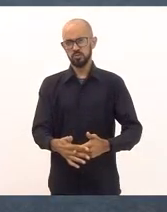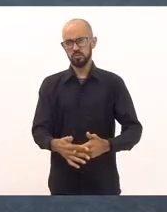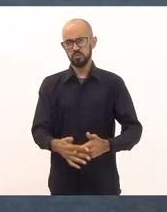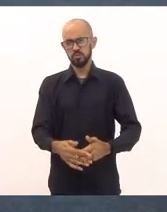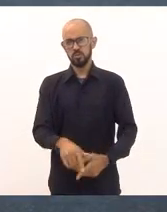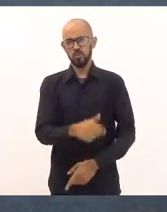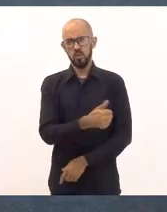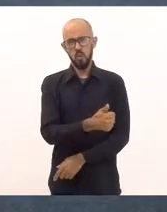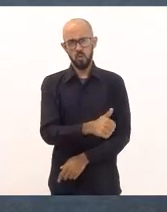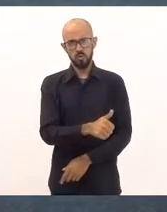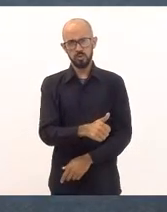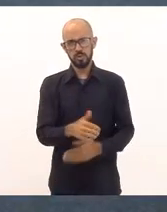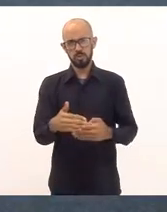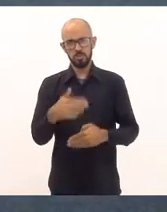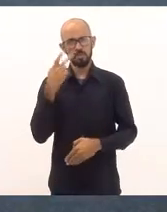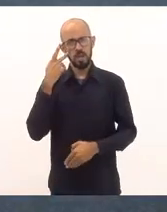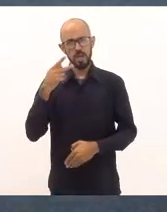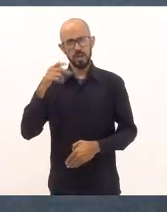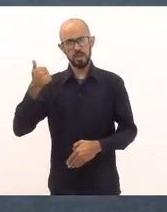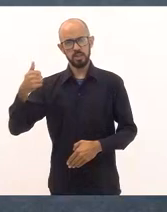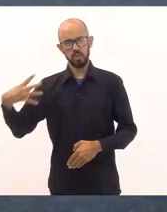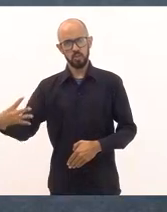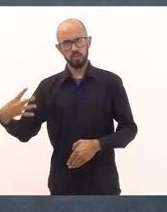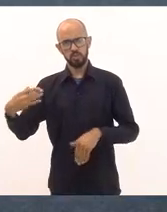para 14, o teto de gasto,